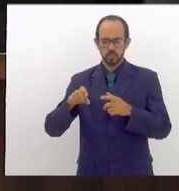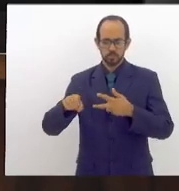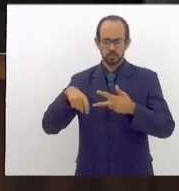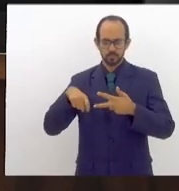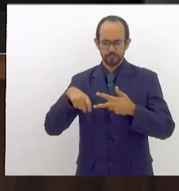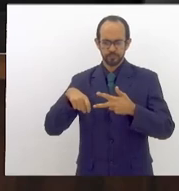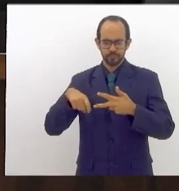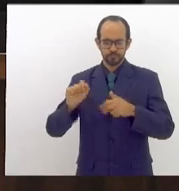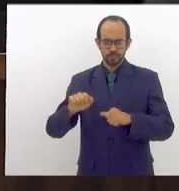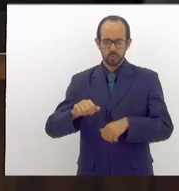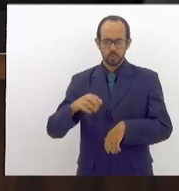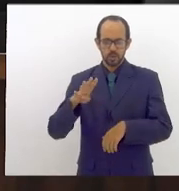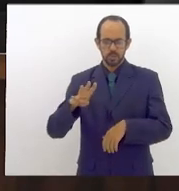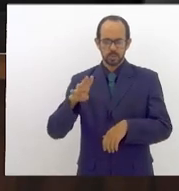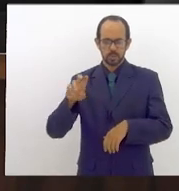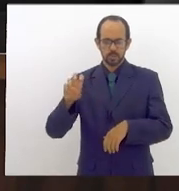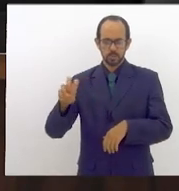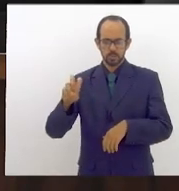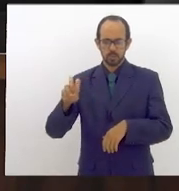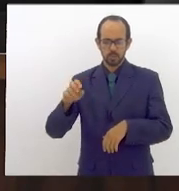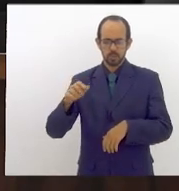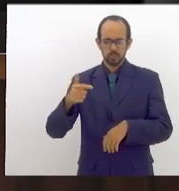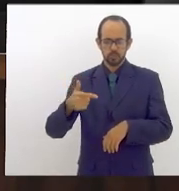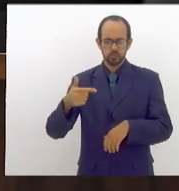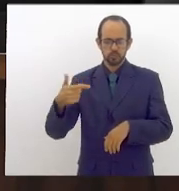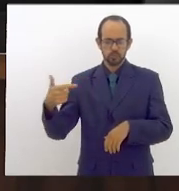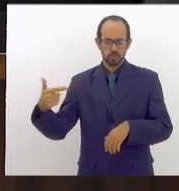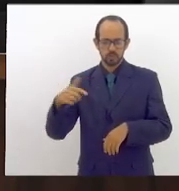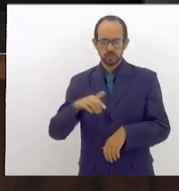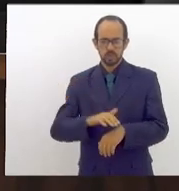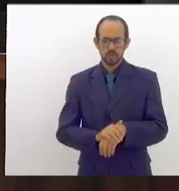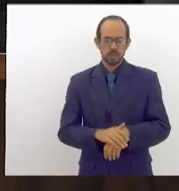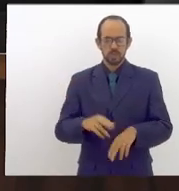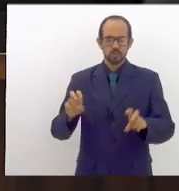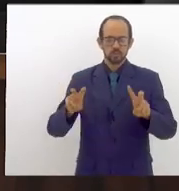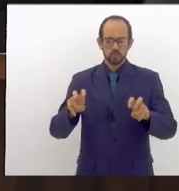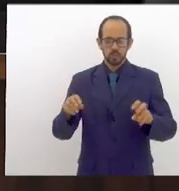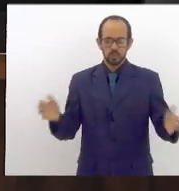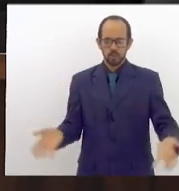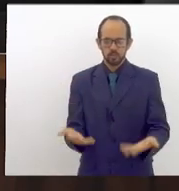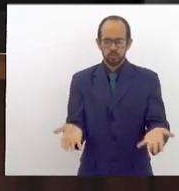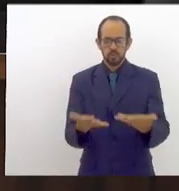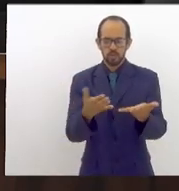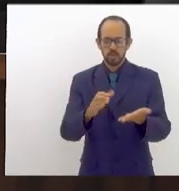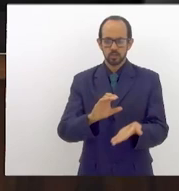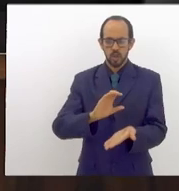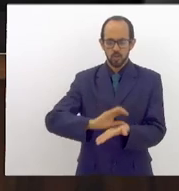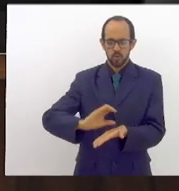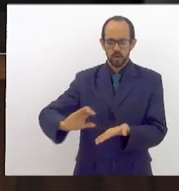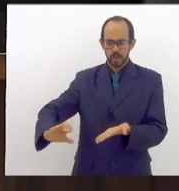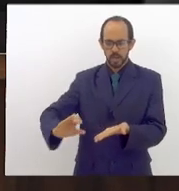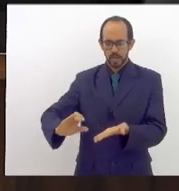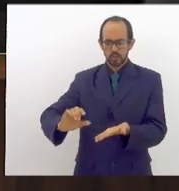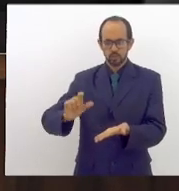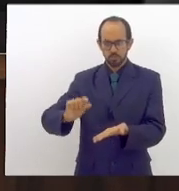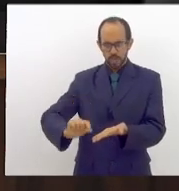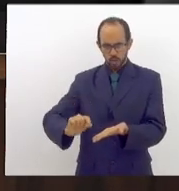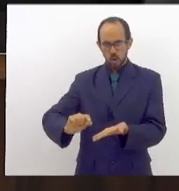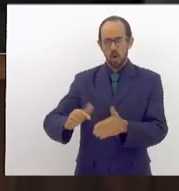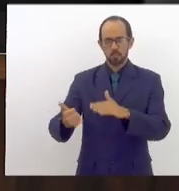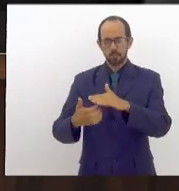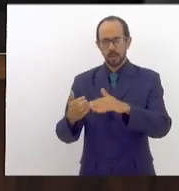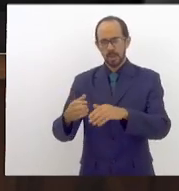de 22 que dispõe sobre utilização dos recursos do fundo do Estadual de fomento ao microcrédito produtivo orientado para empreendedores